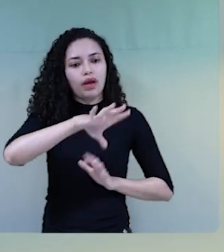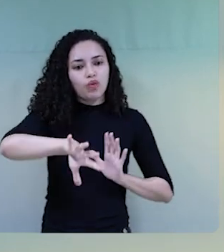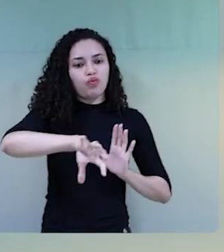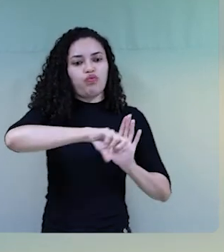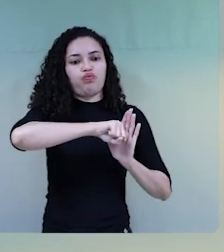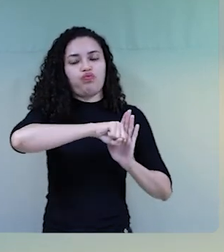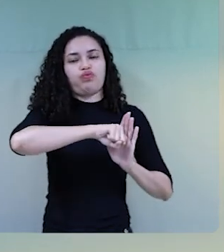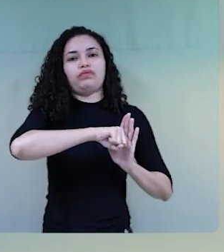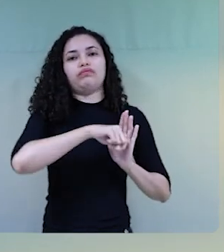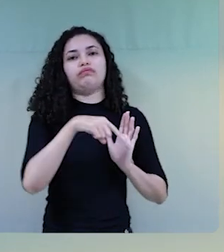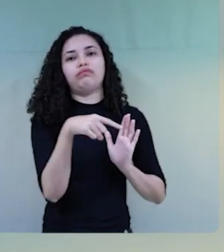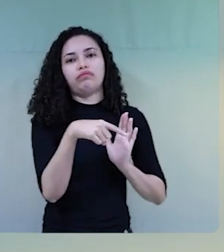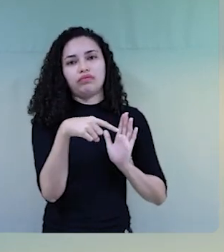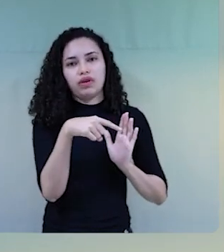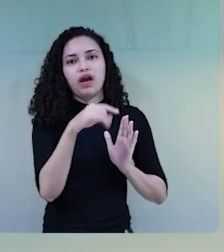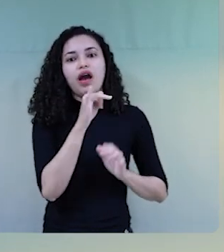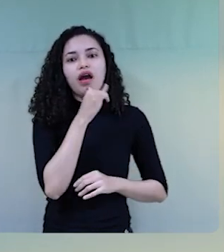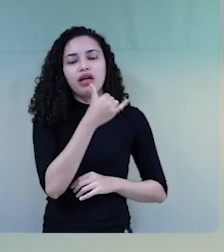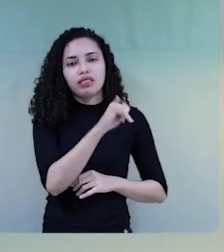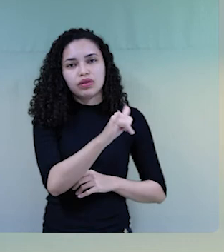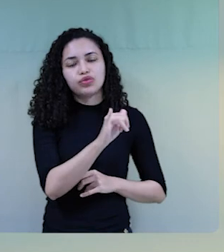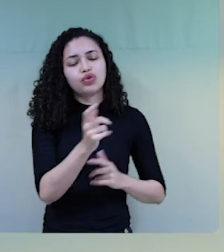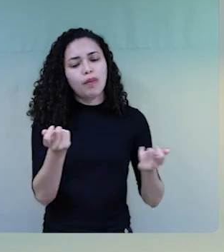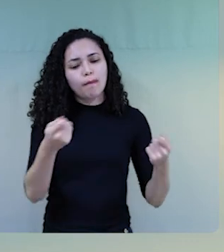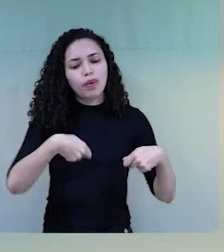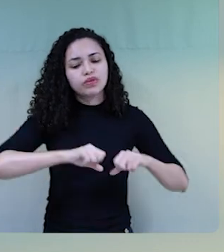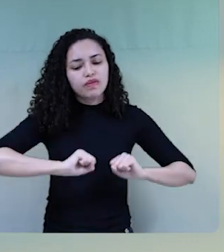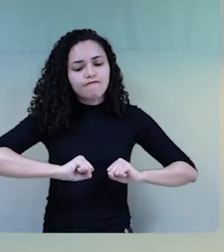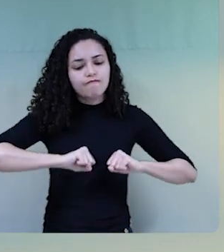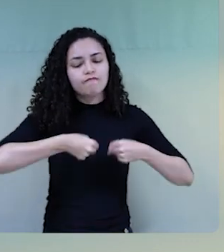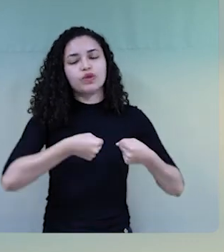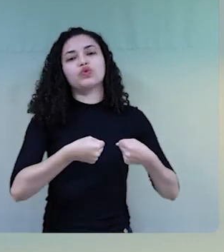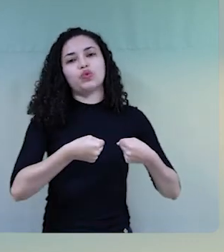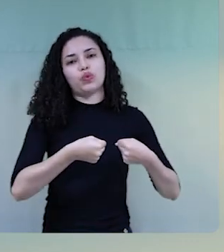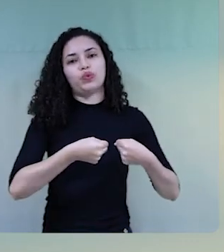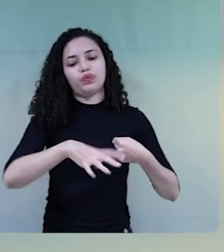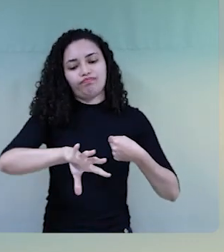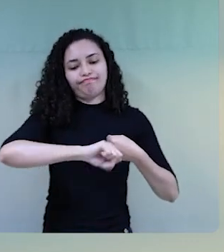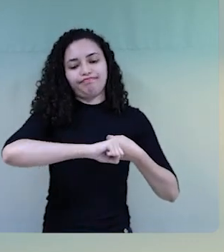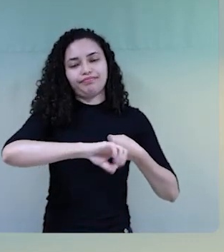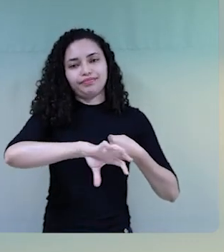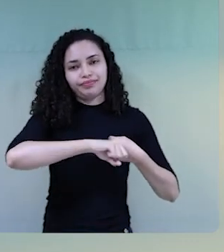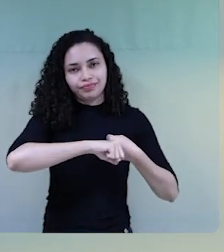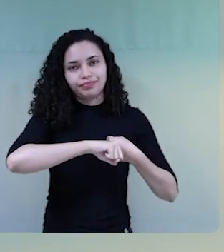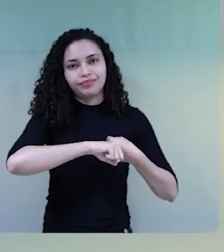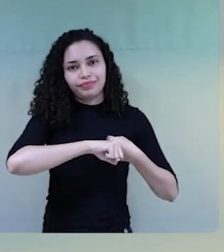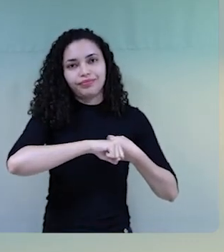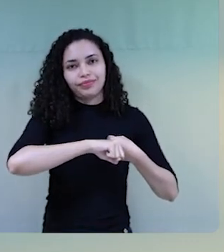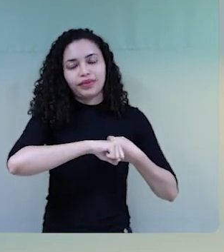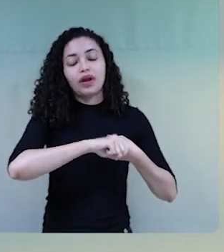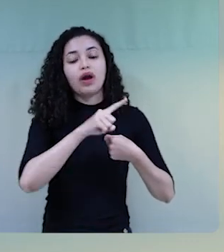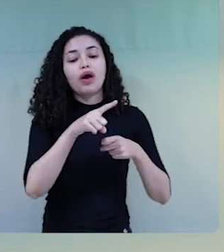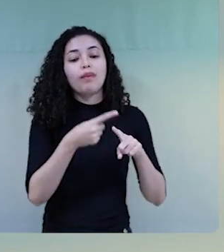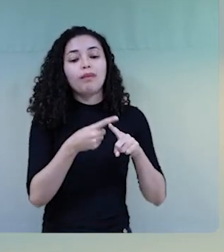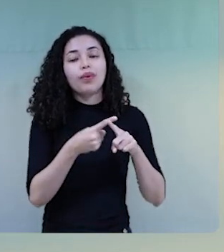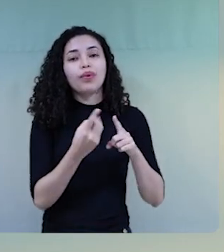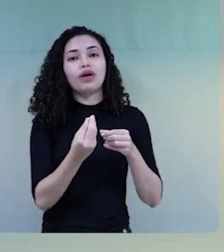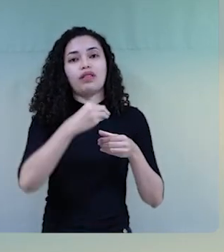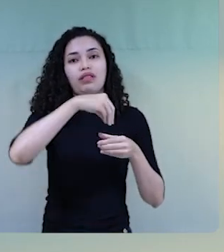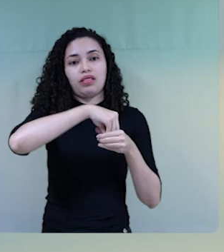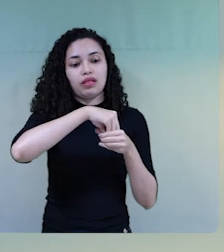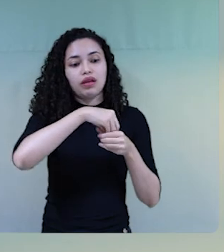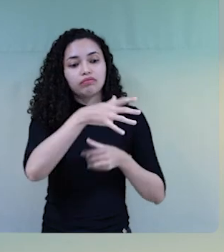pessoal, essa carga elétrica ela pode estar sujeita a uma força magnética. tá? A carga elétrica adentra numa região que tem um